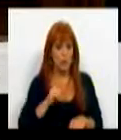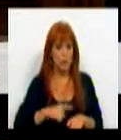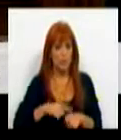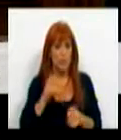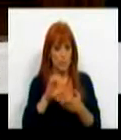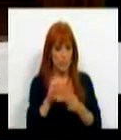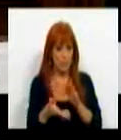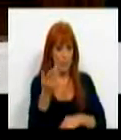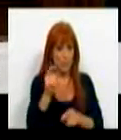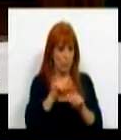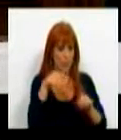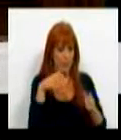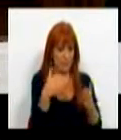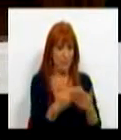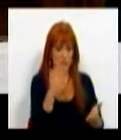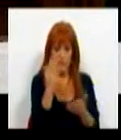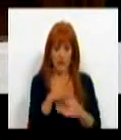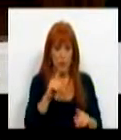momento de capitalização do Banif,